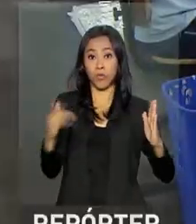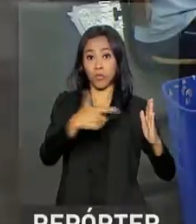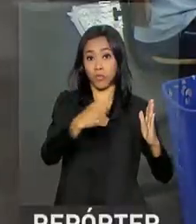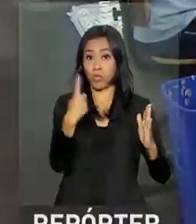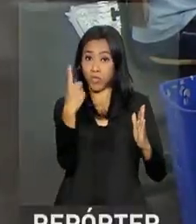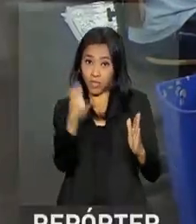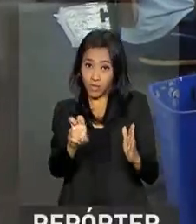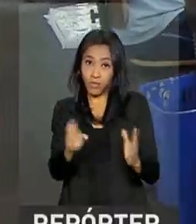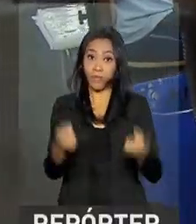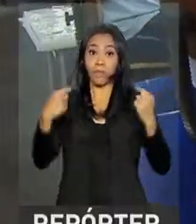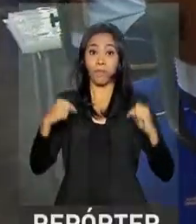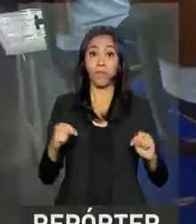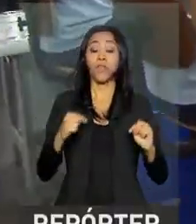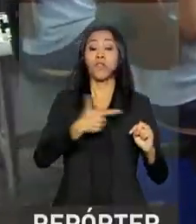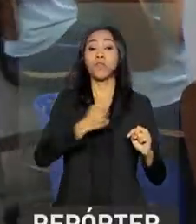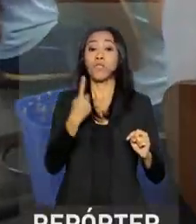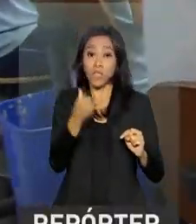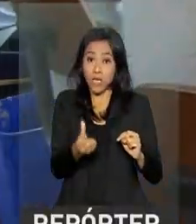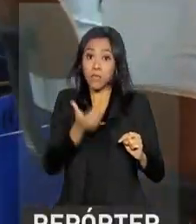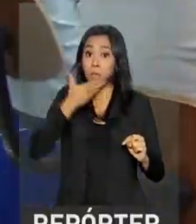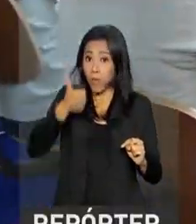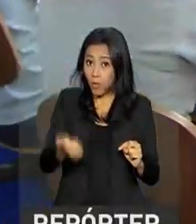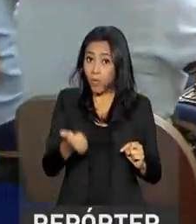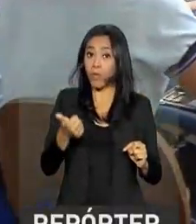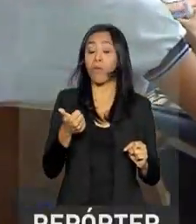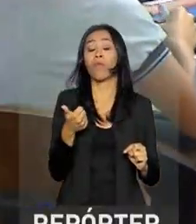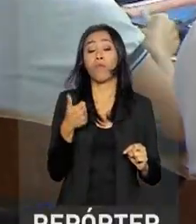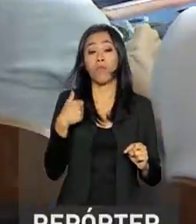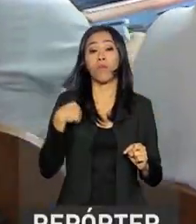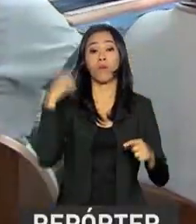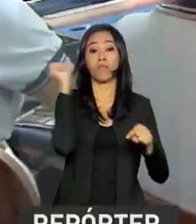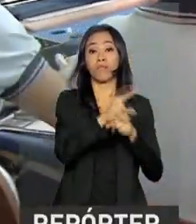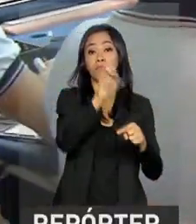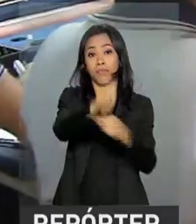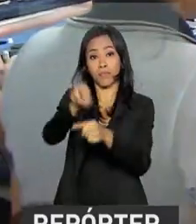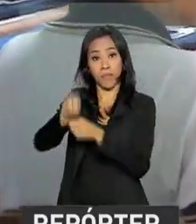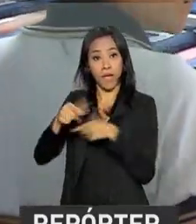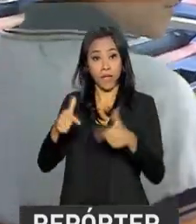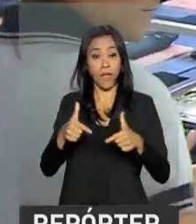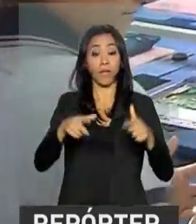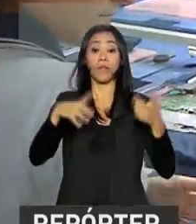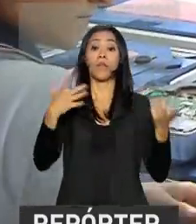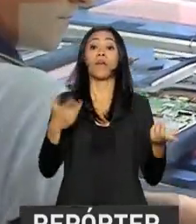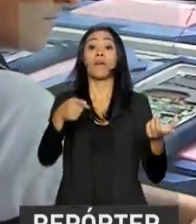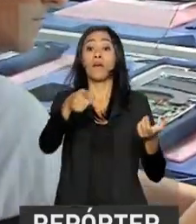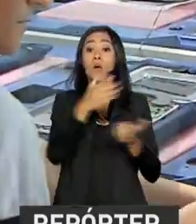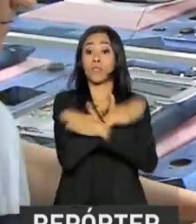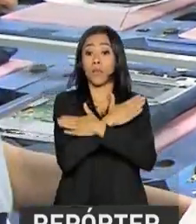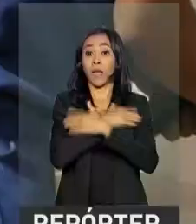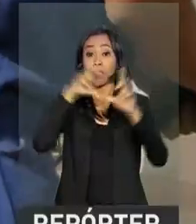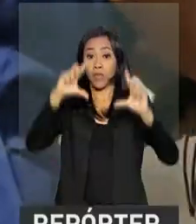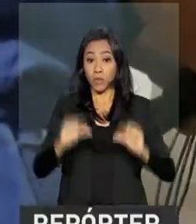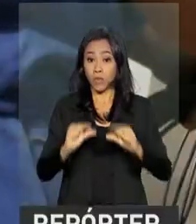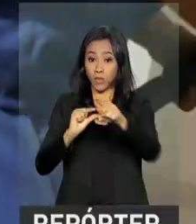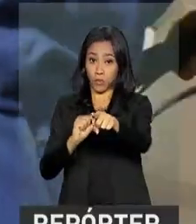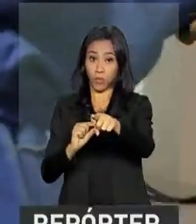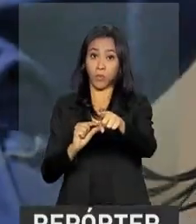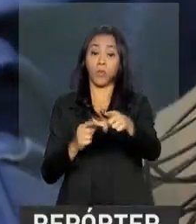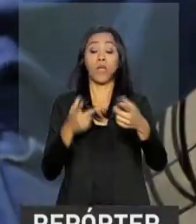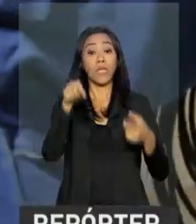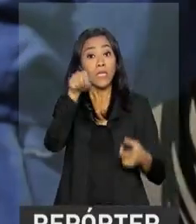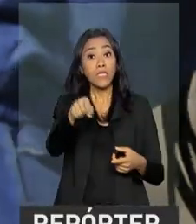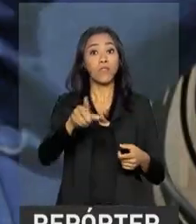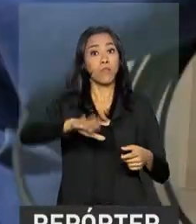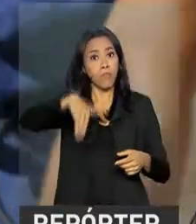2016 houve uma melhora o número de postos de trabalho fechados caiu para 1 milhão e 300 mil esse resultado